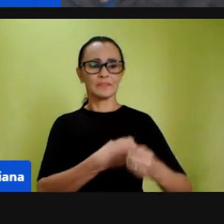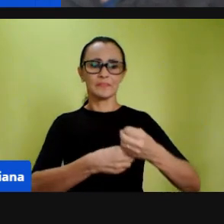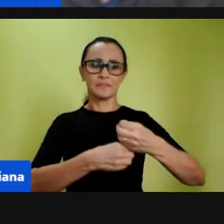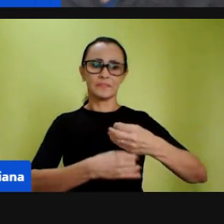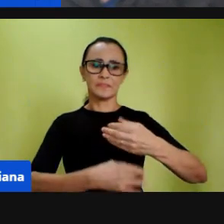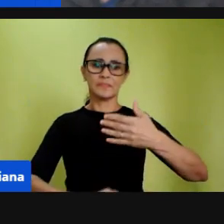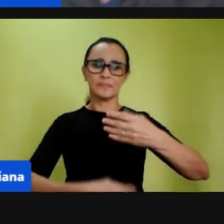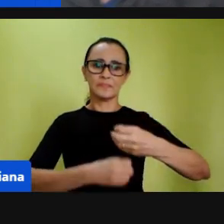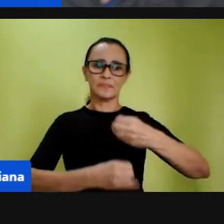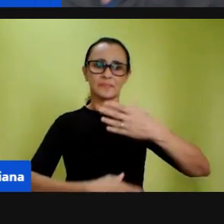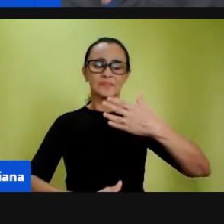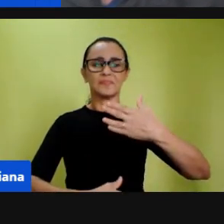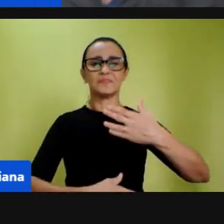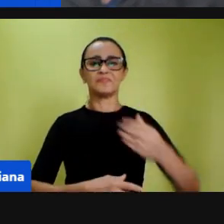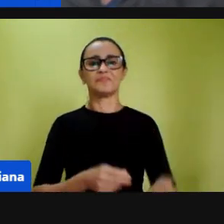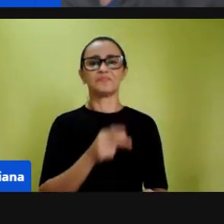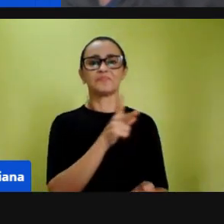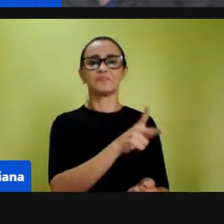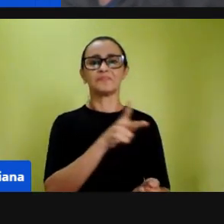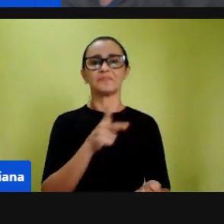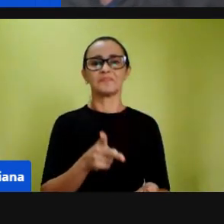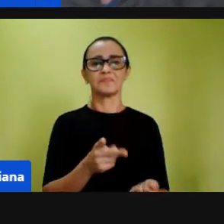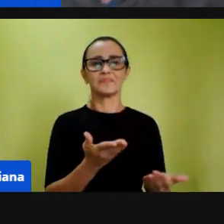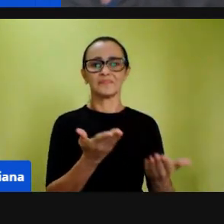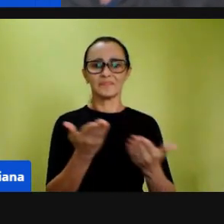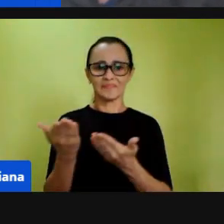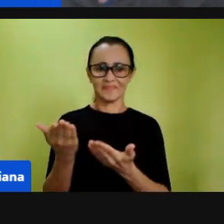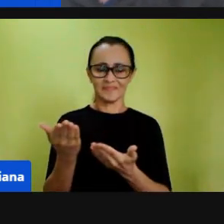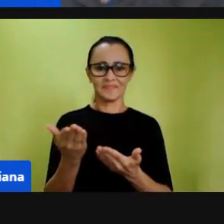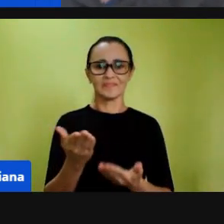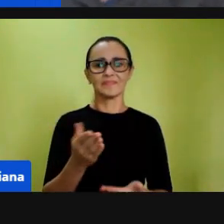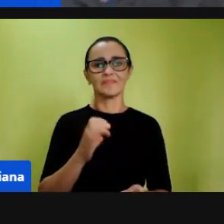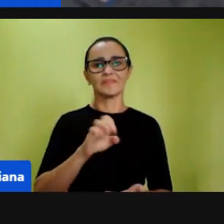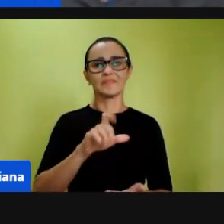Professora Elisângela, por favor, obrigado pela presença.